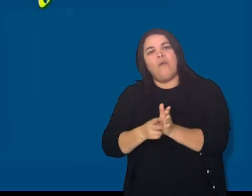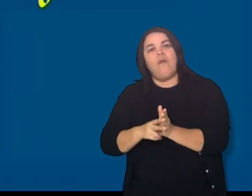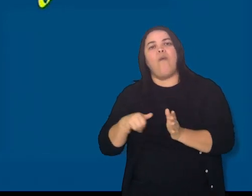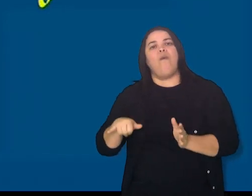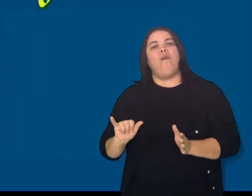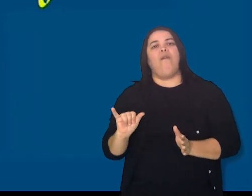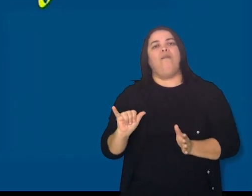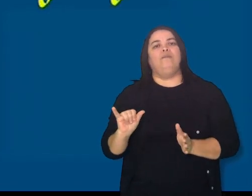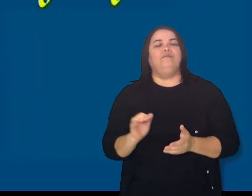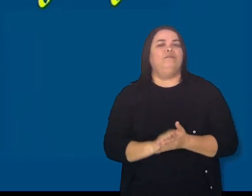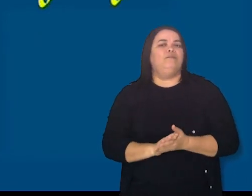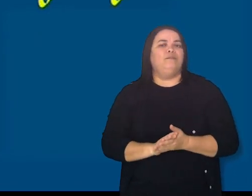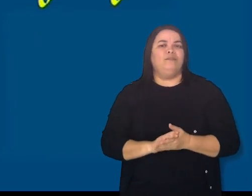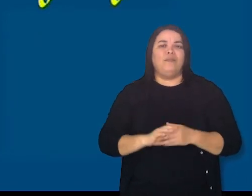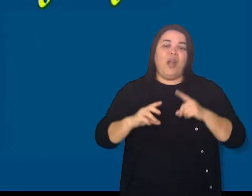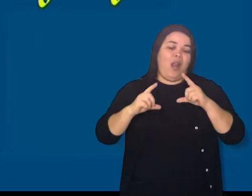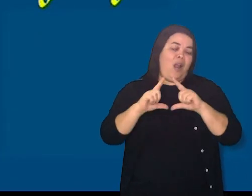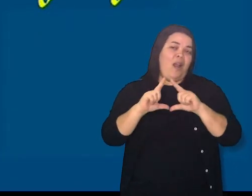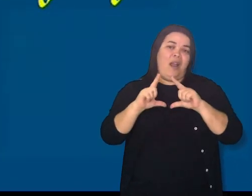1 é igual a Y.